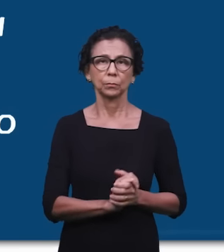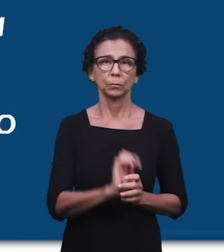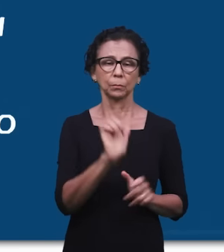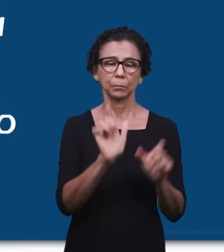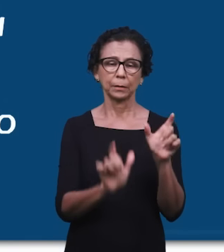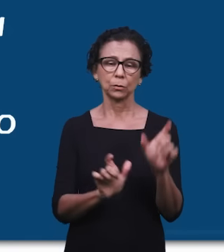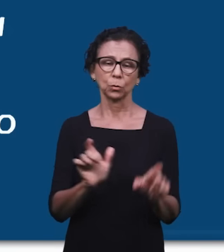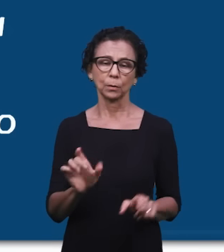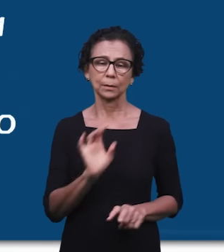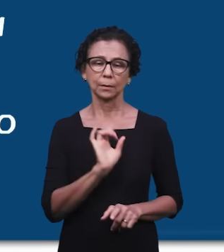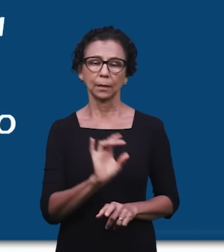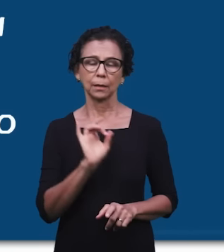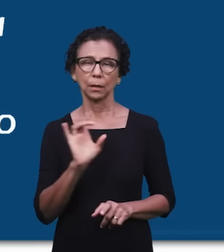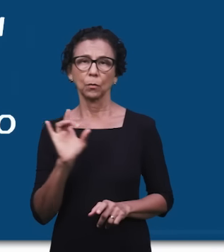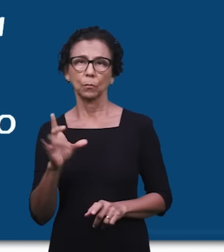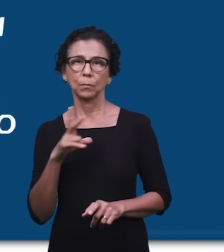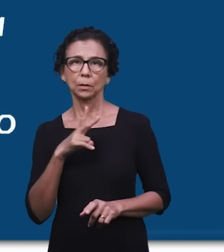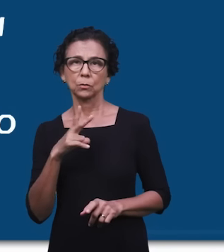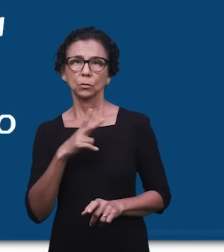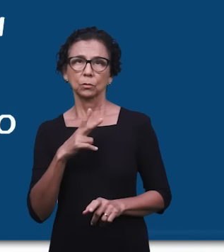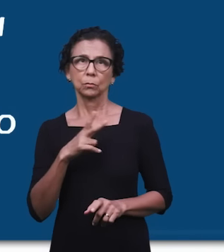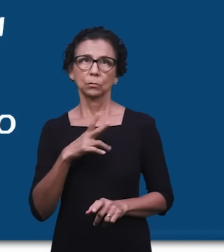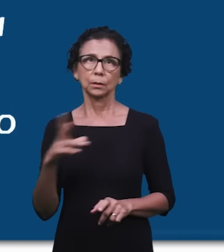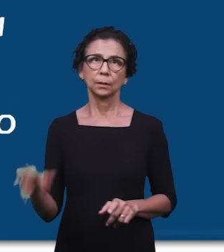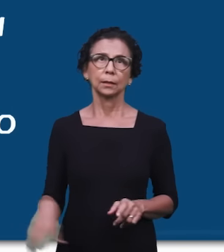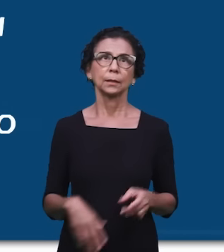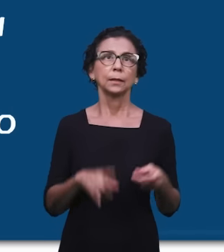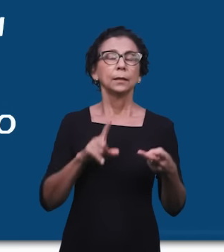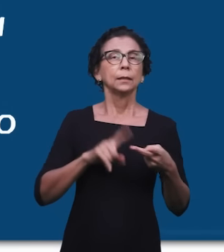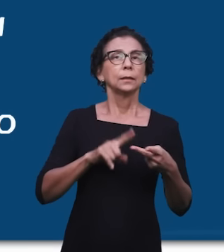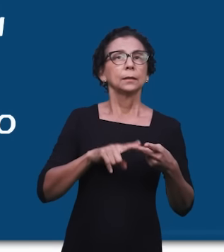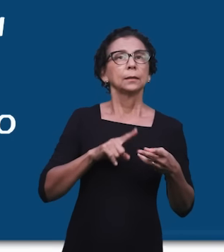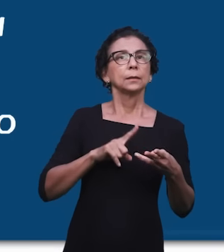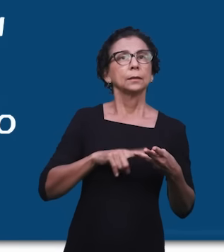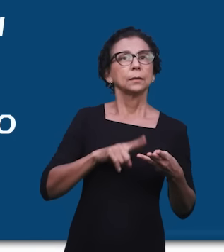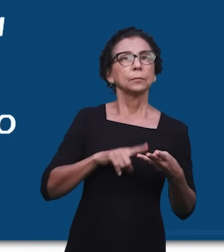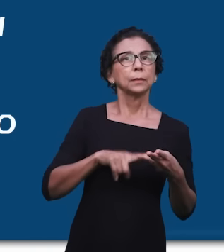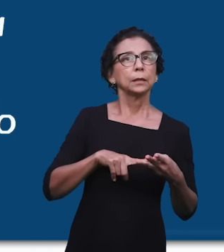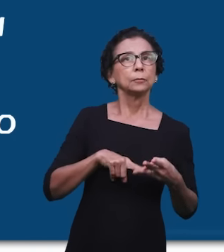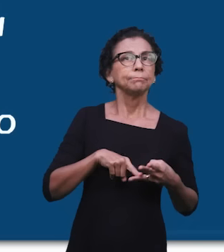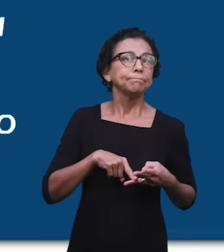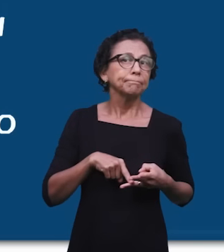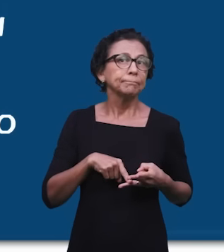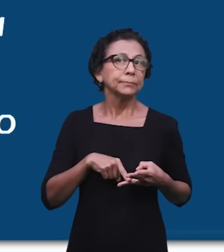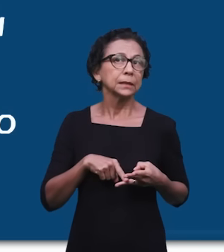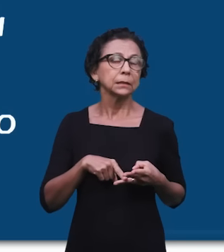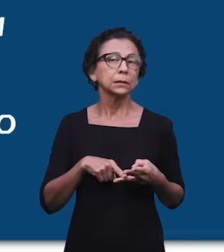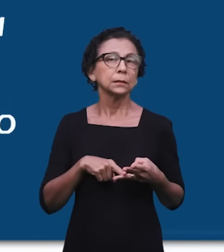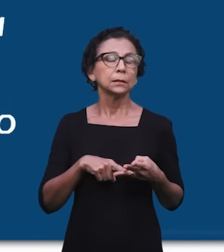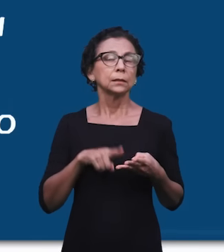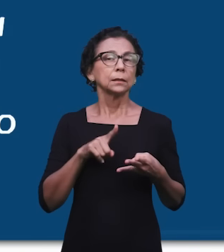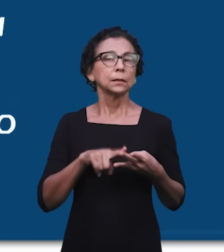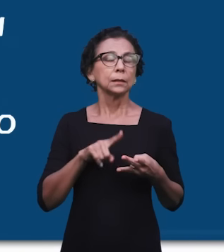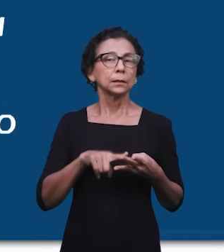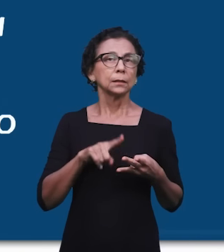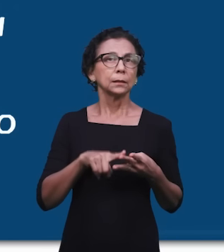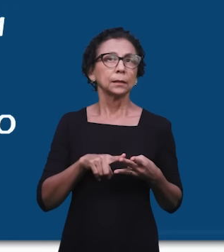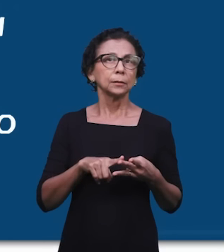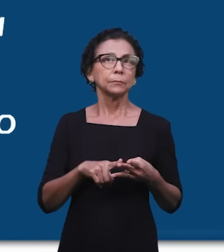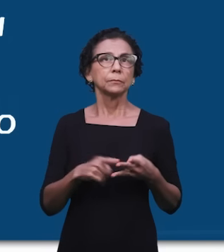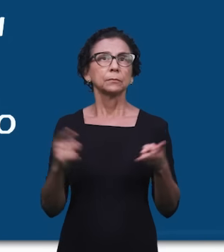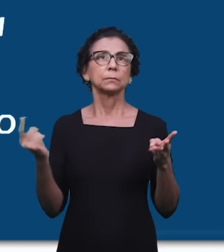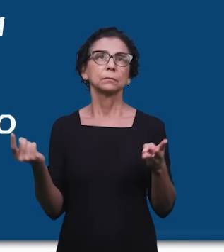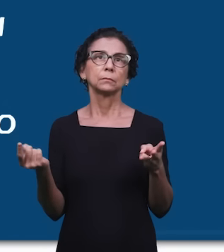Espírito Santo estava sobre o Filho de Deus. E a terceira dispensação seria o tempo da igreja,